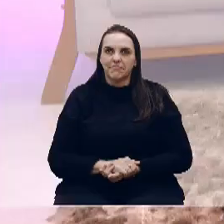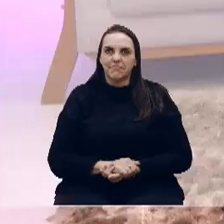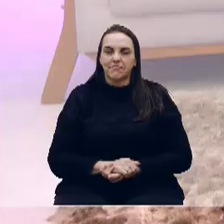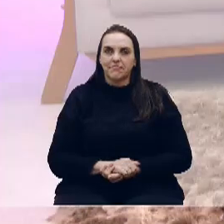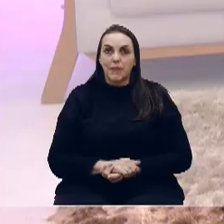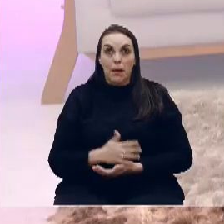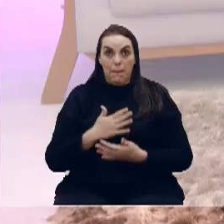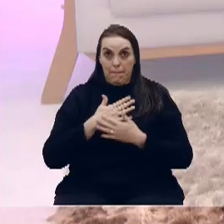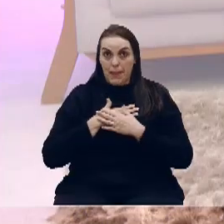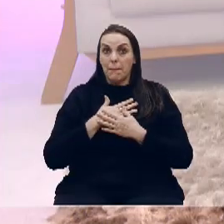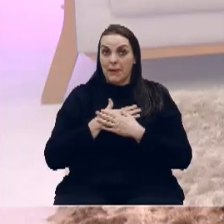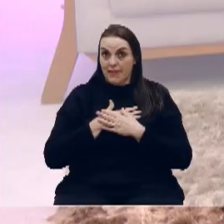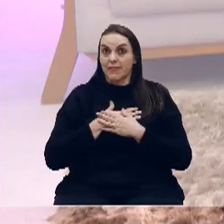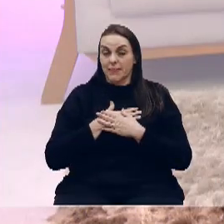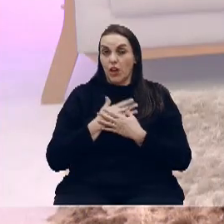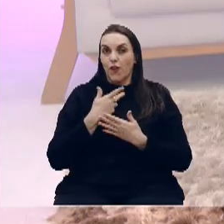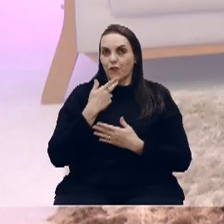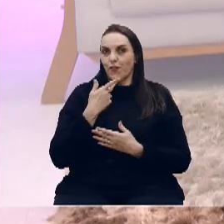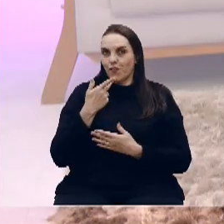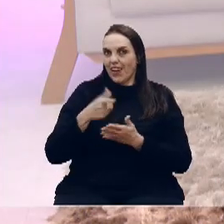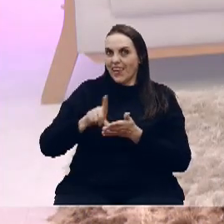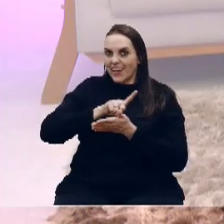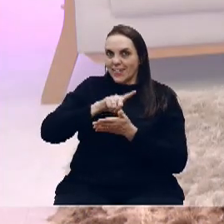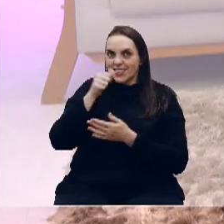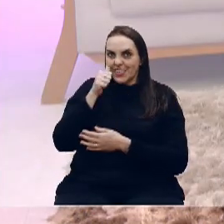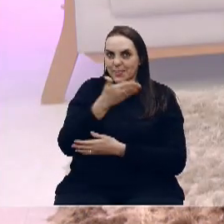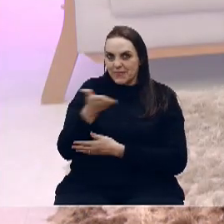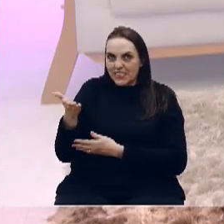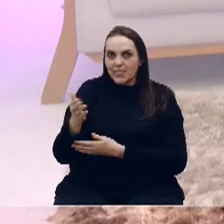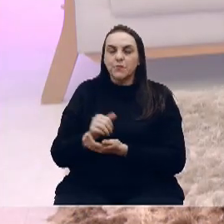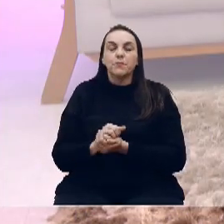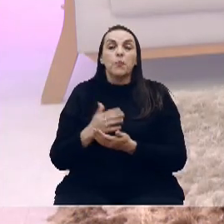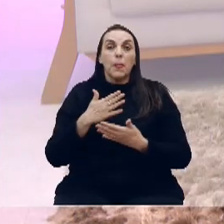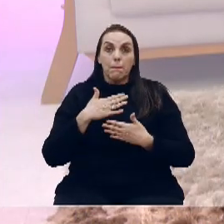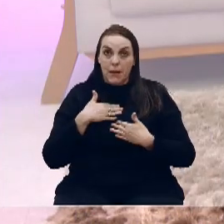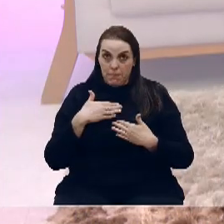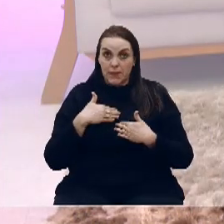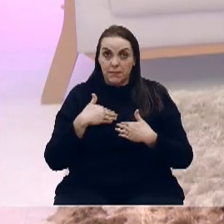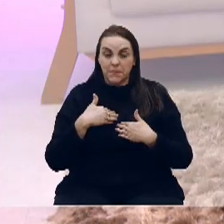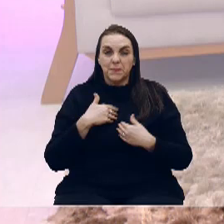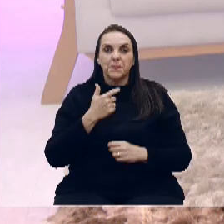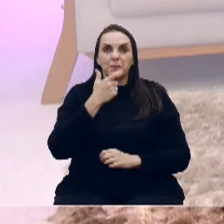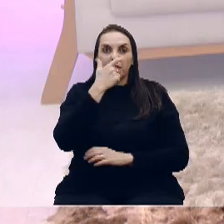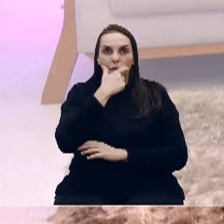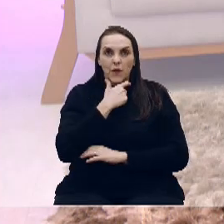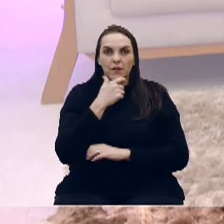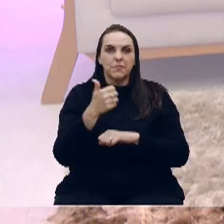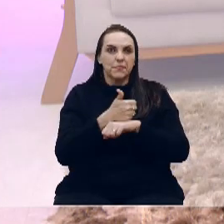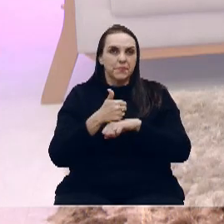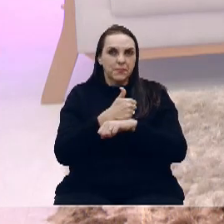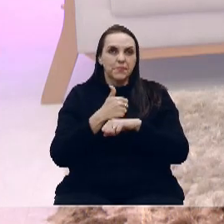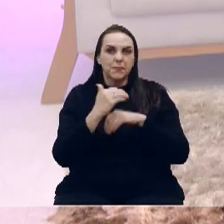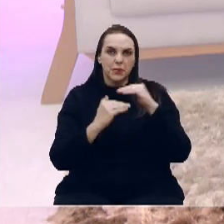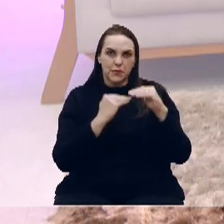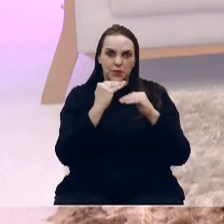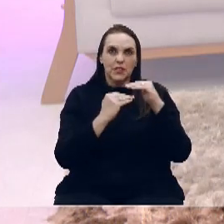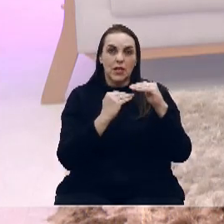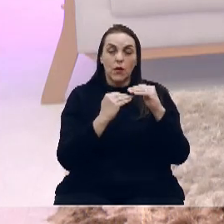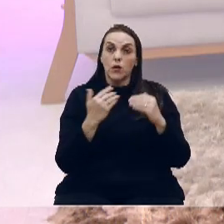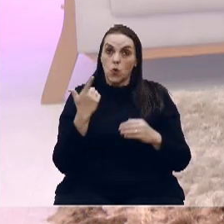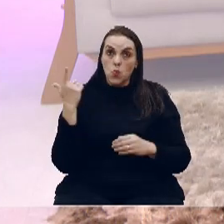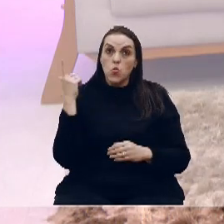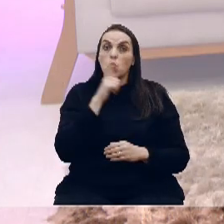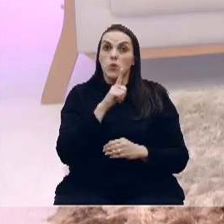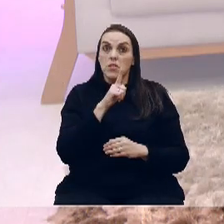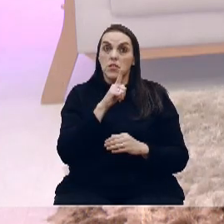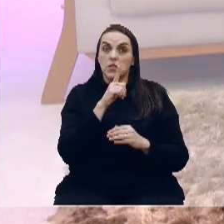Para mim, Cris, vou tomar a frente aqui das meninas. Para mim, assim, eu acho que profissionalmente eu atingi hoje